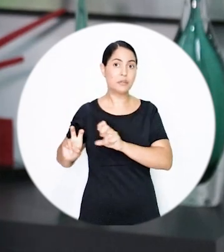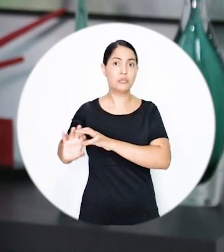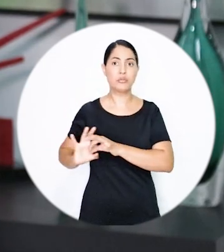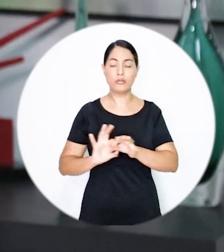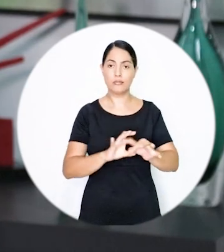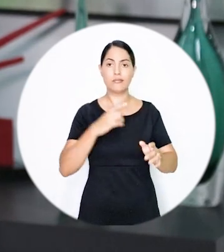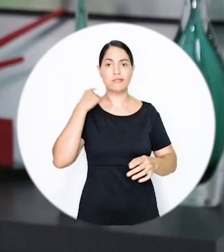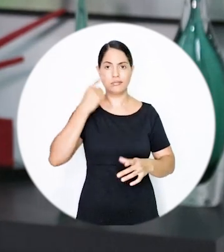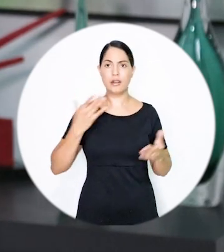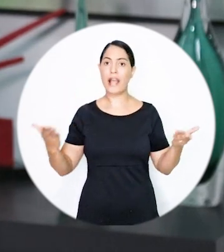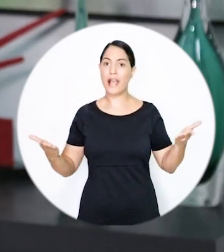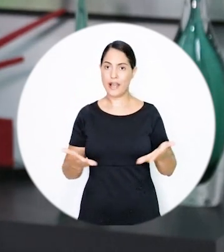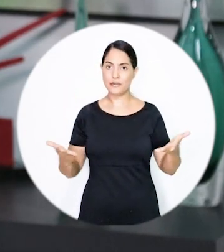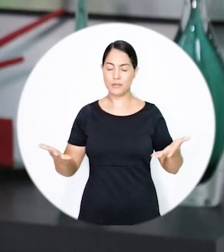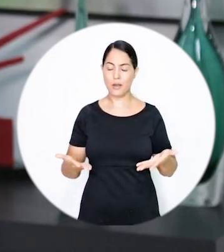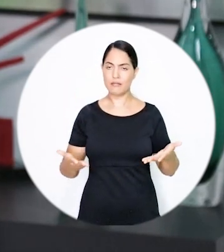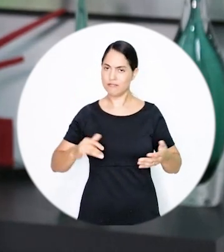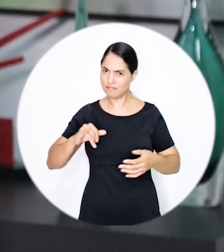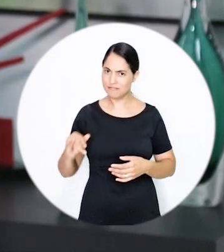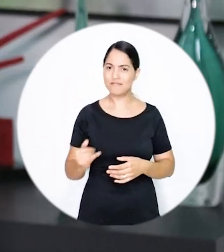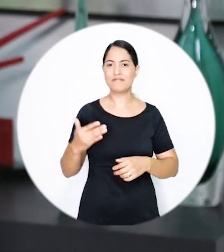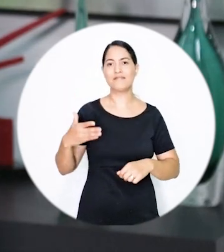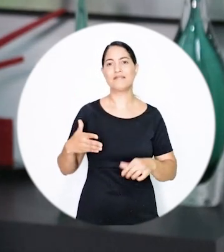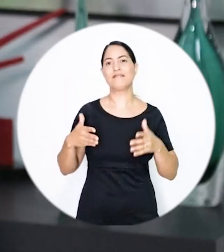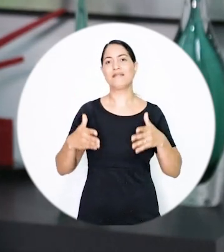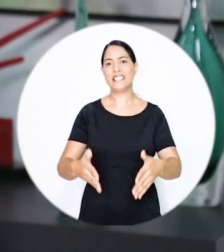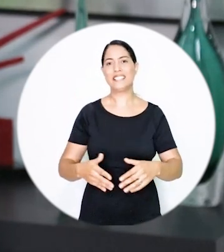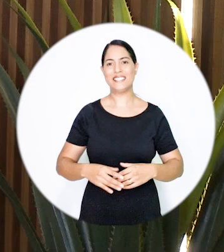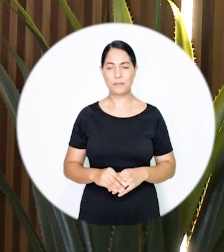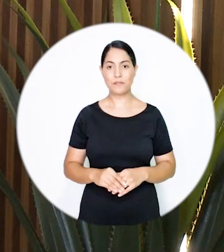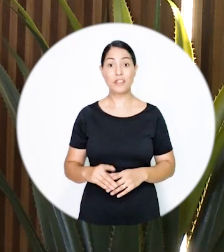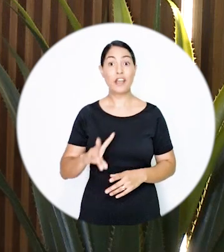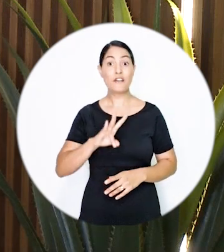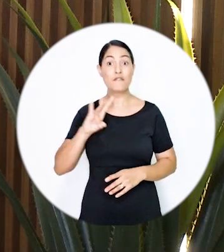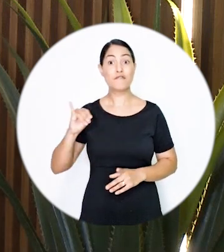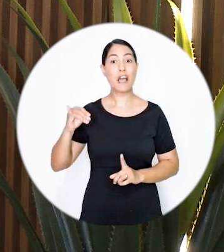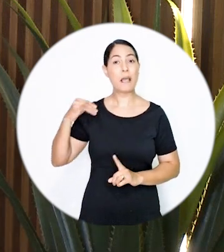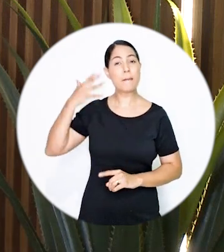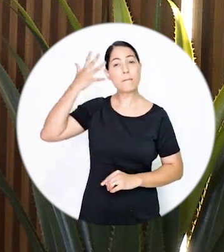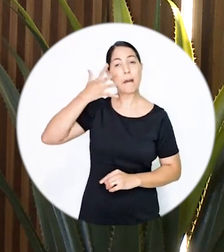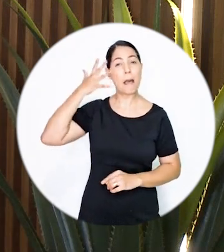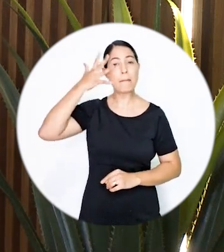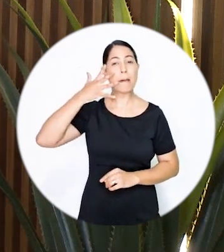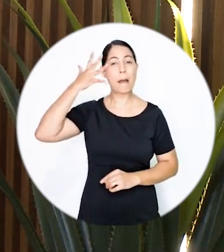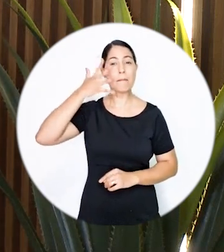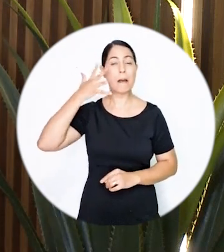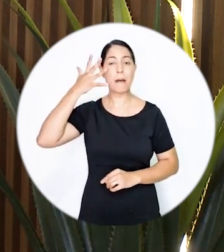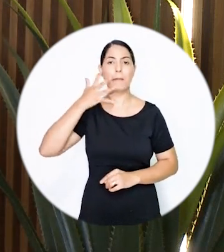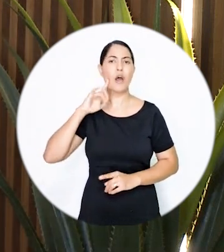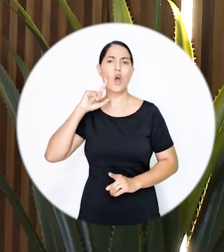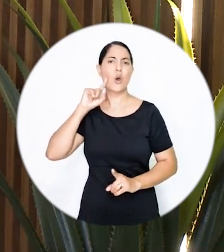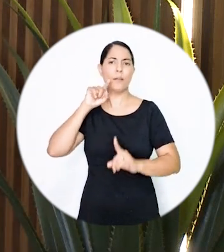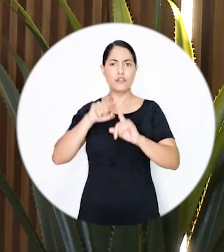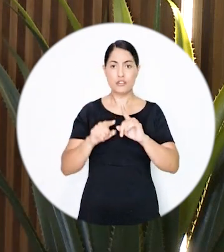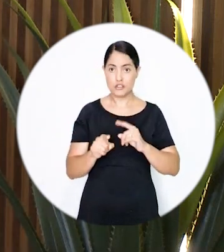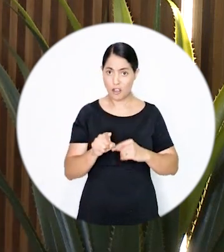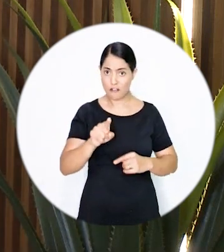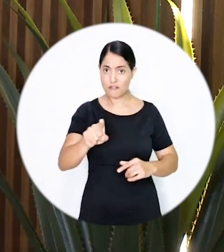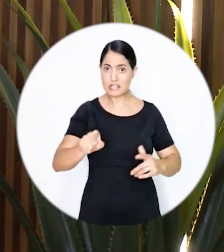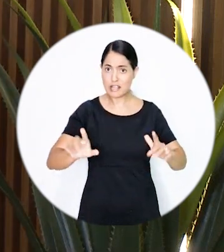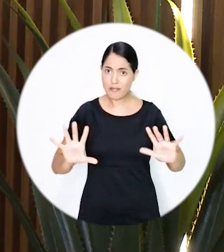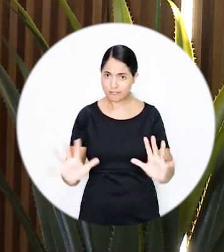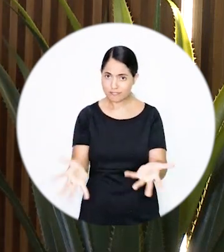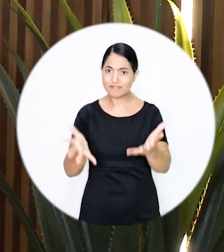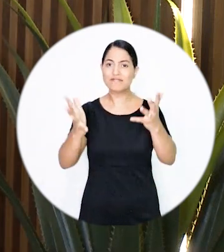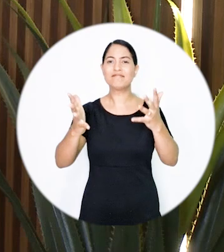frente aos desafios da advocacia contemporânea. Não fique de fora. Nós vamos trazer uma série de palestras para